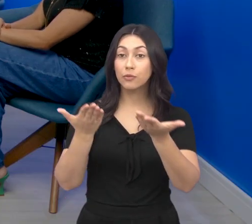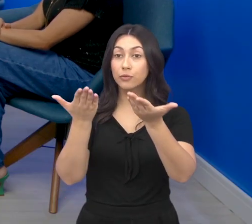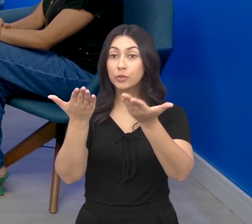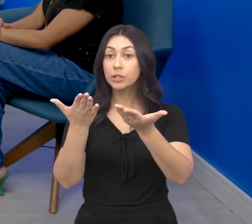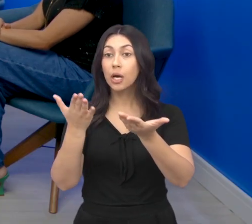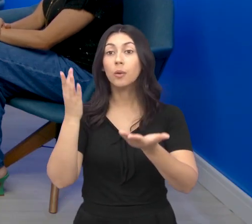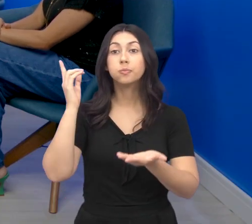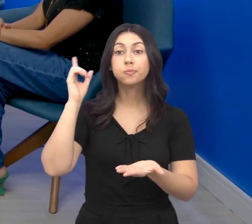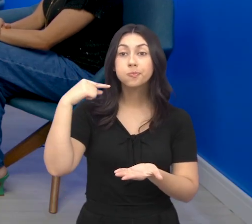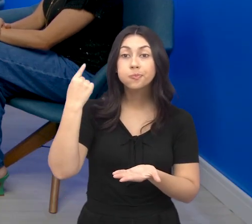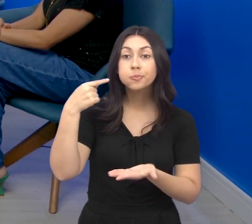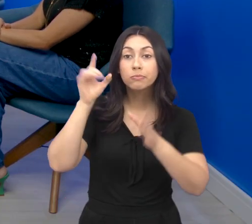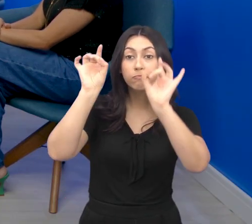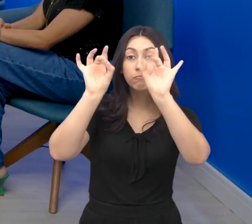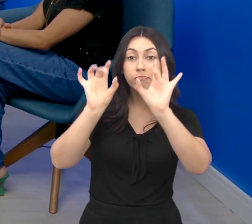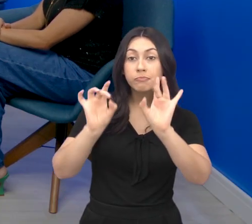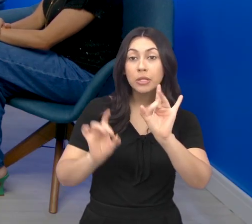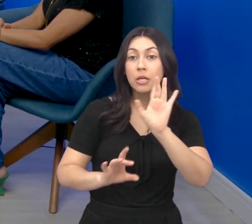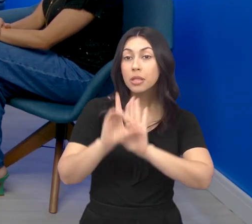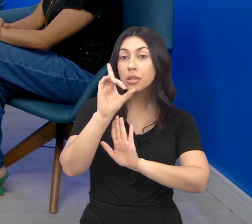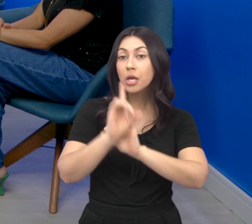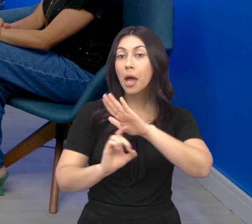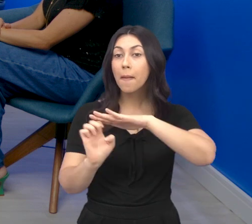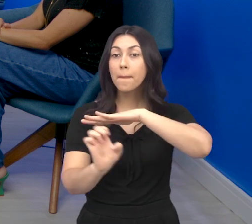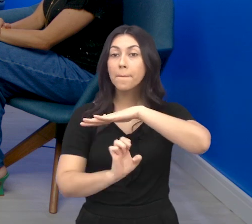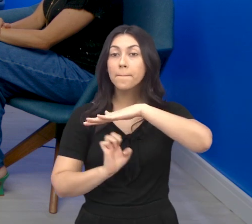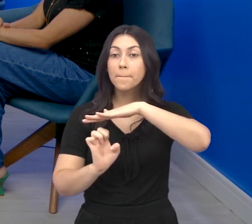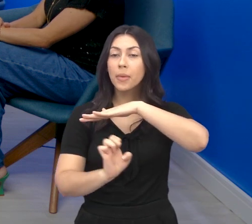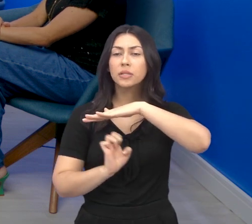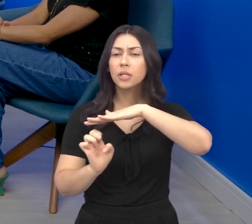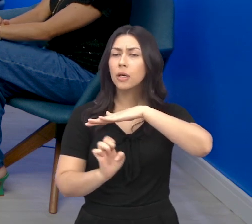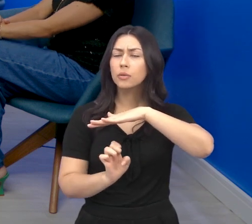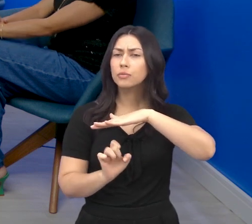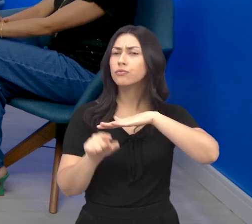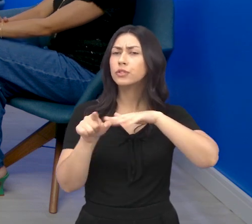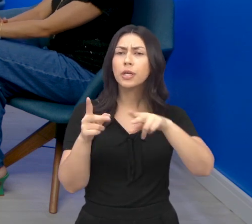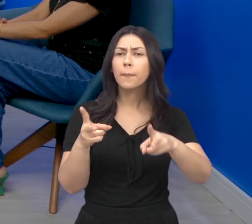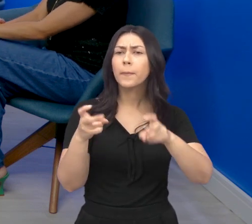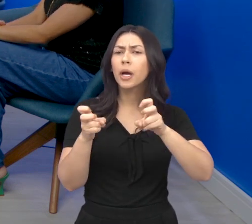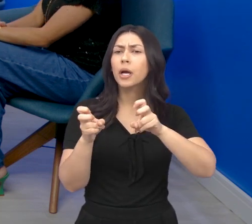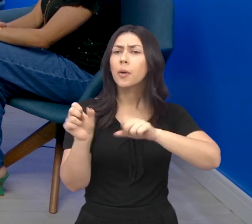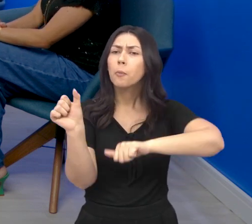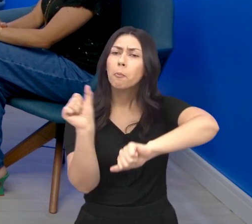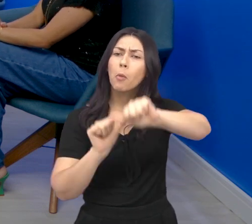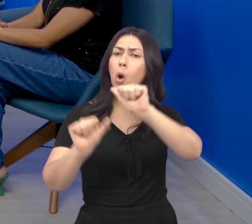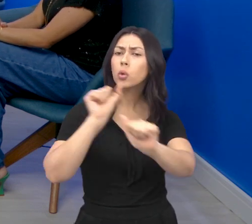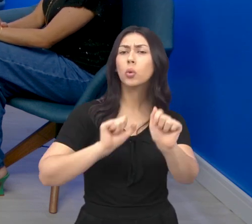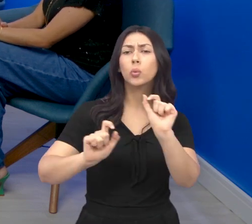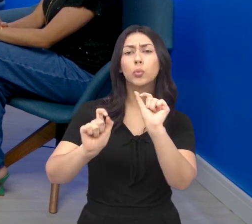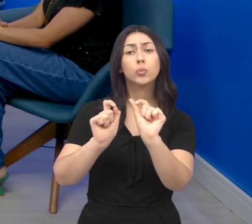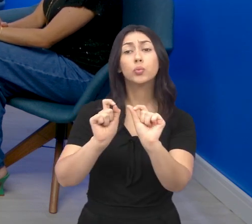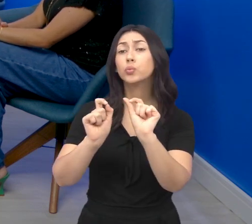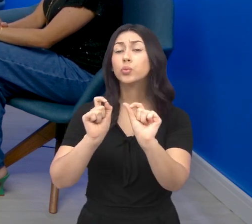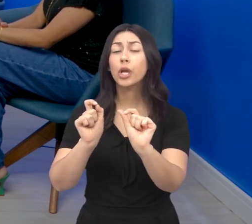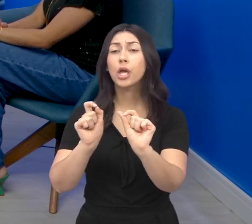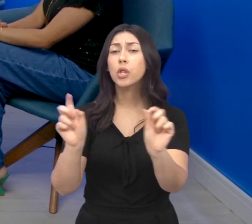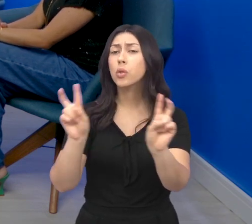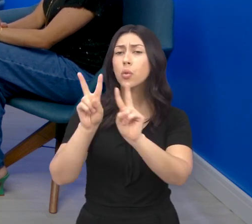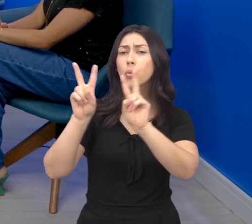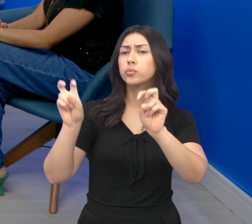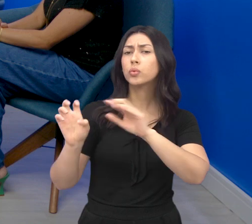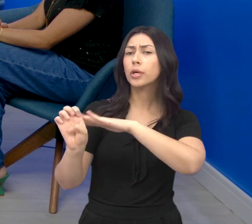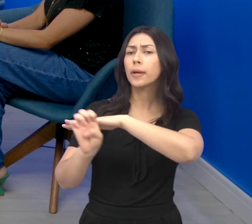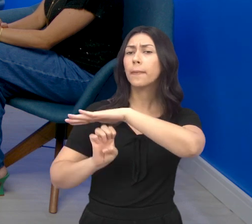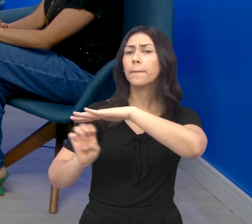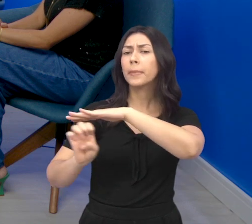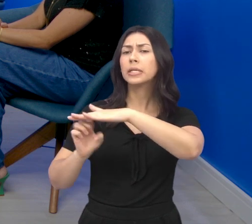como uma advogada especialista em direito empresarial, né? O que você vê que mudou nesse período em relação às